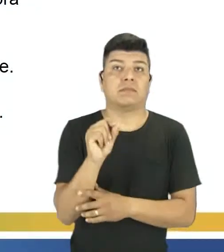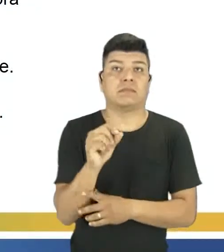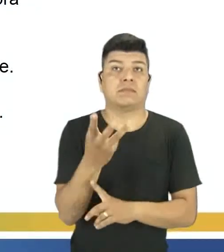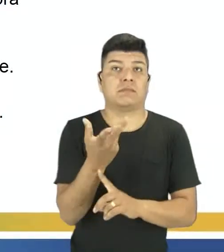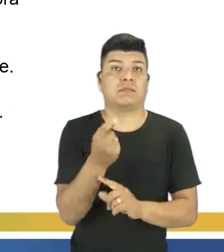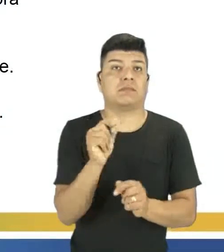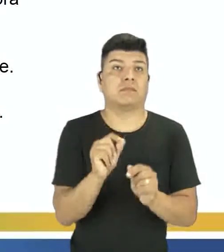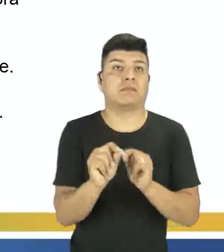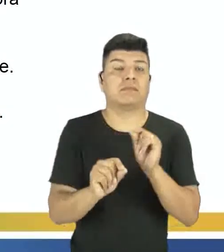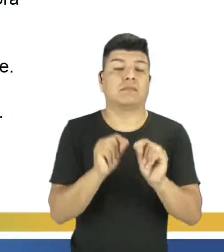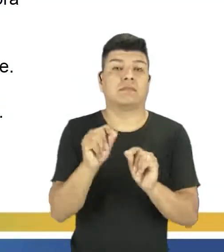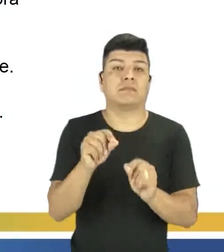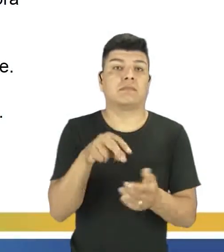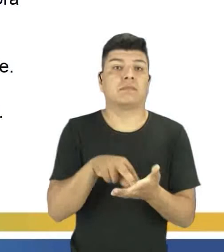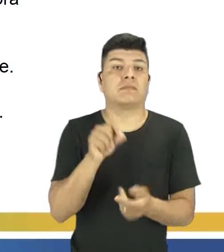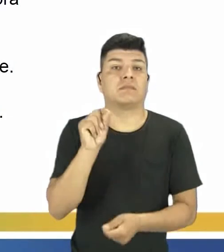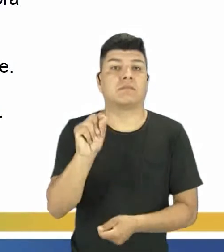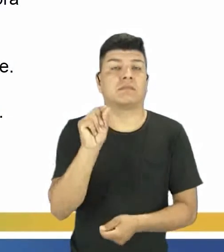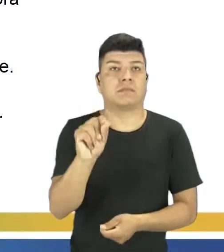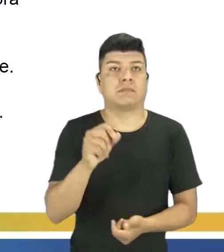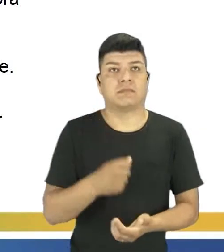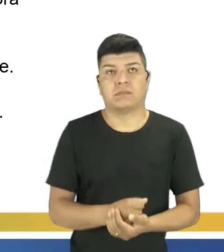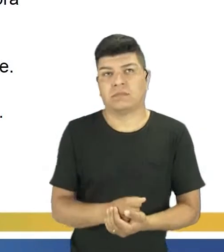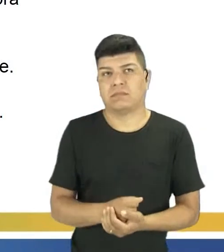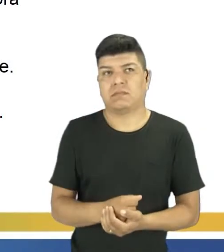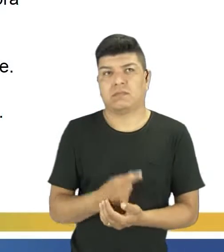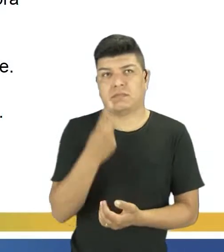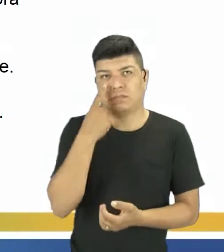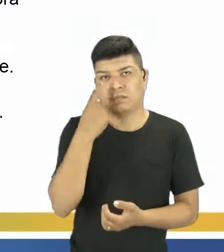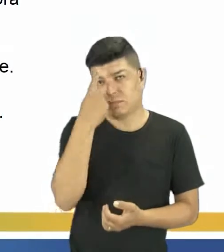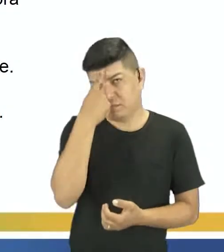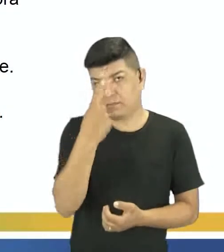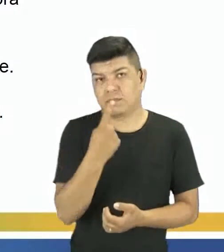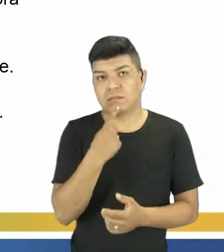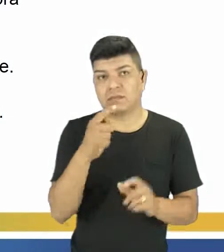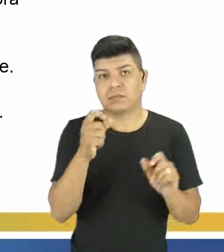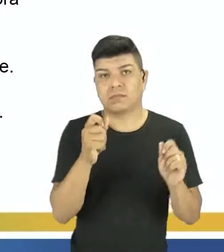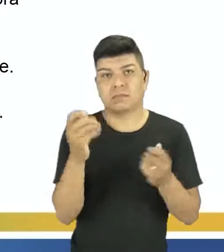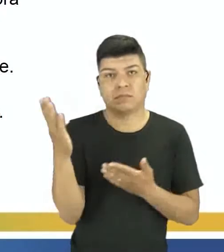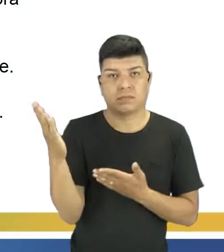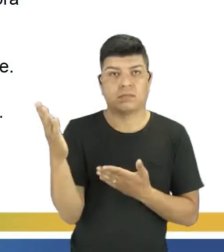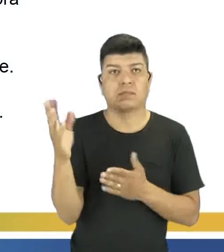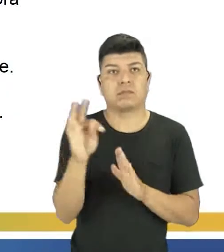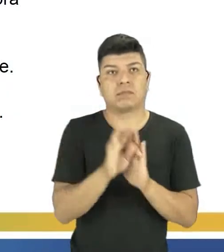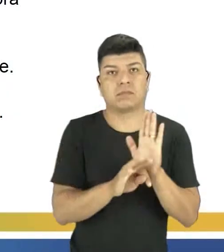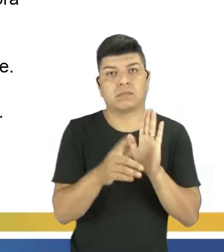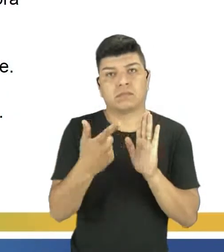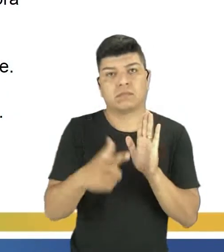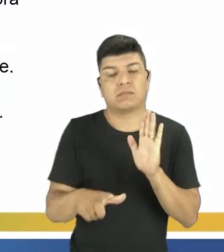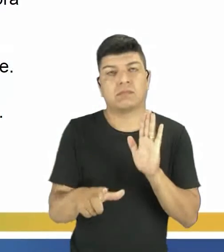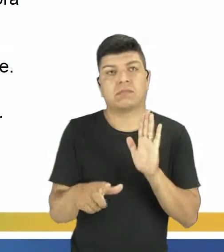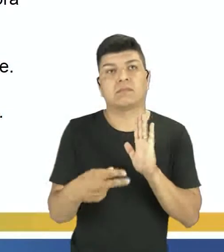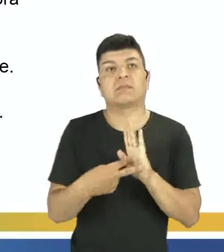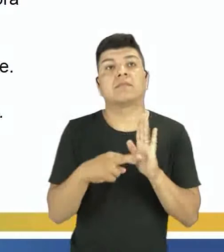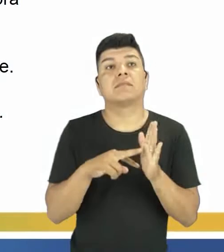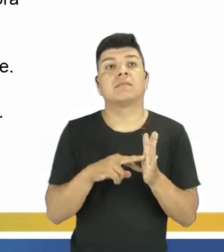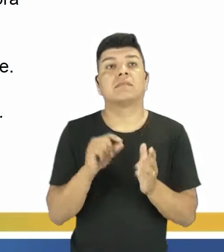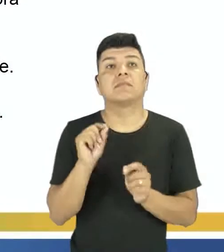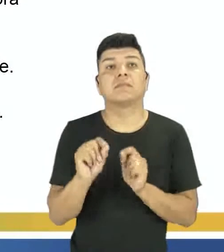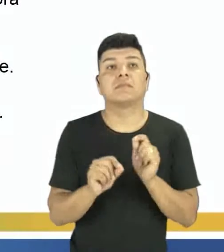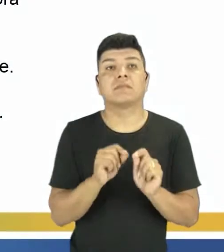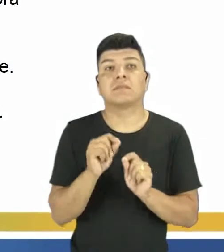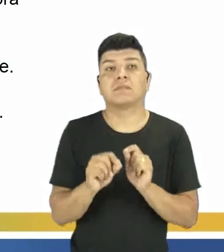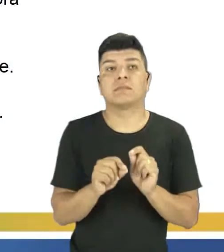pessoal? Quando eu crio os handmaids, voltem na imagem, pega o texto novamente e no que era